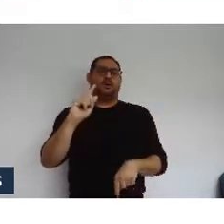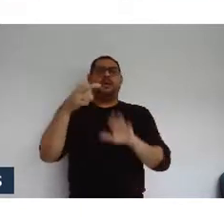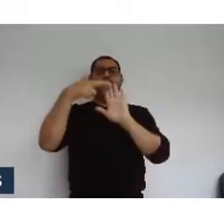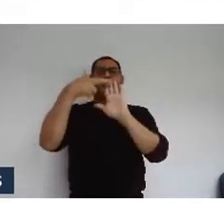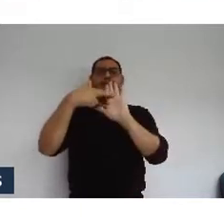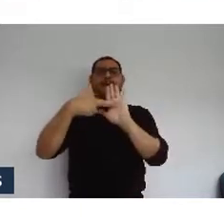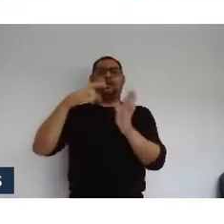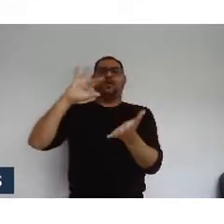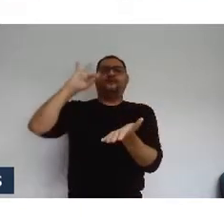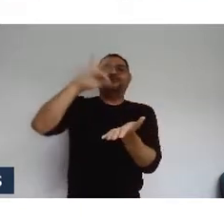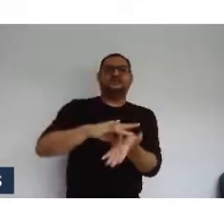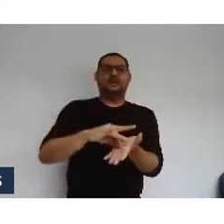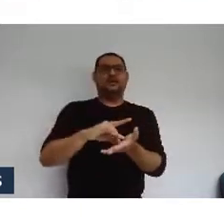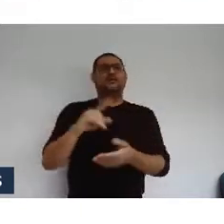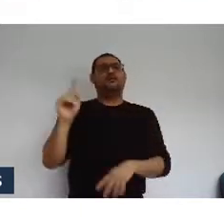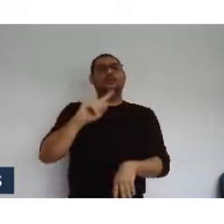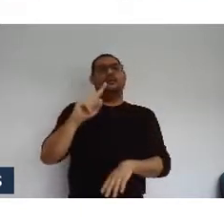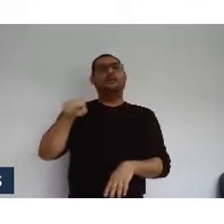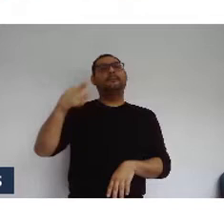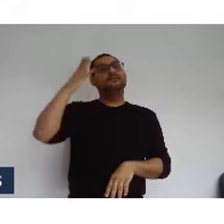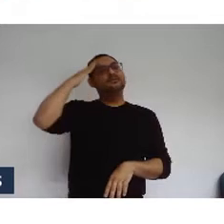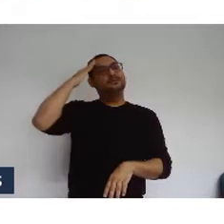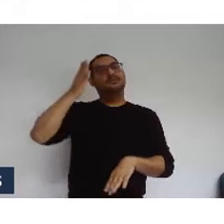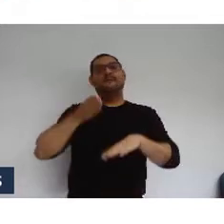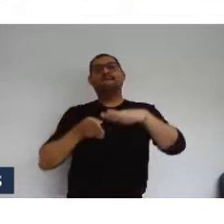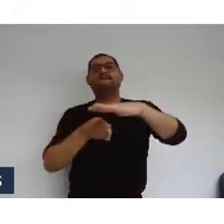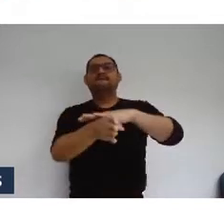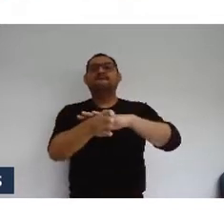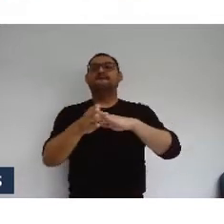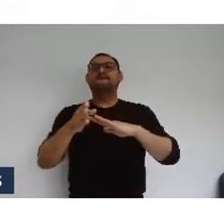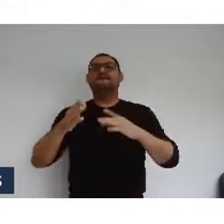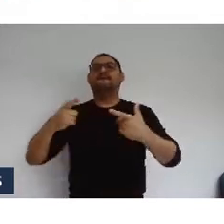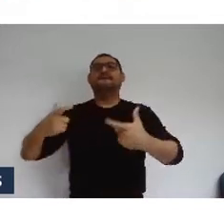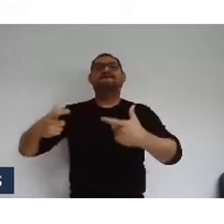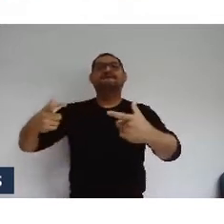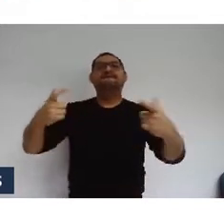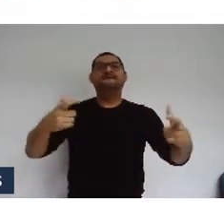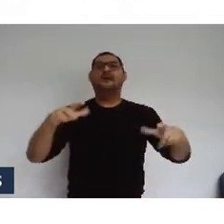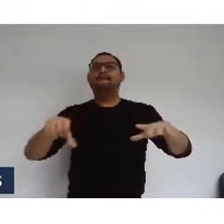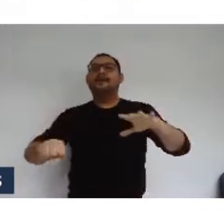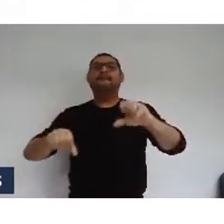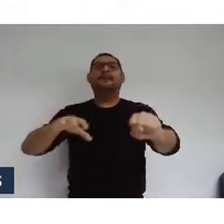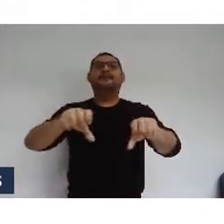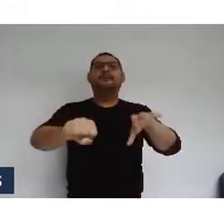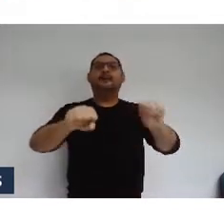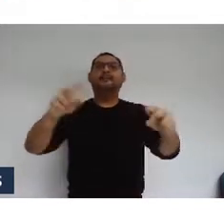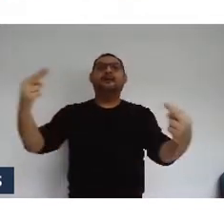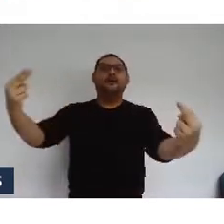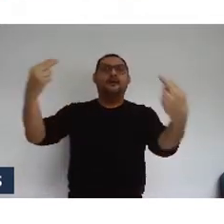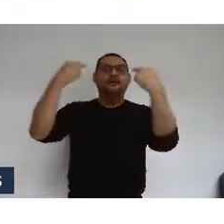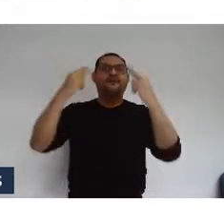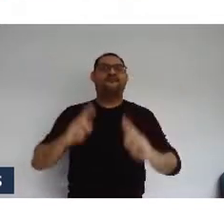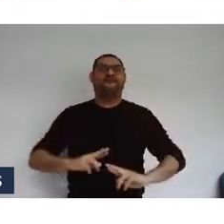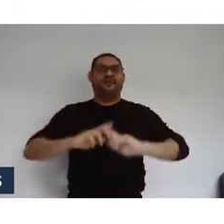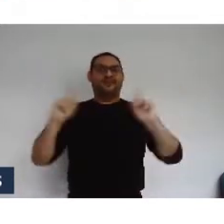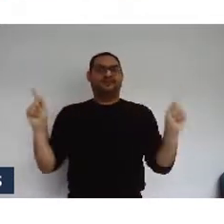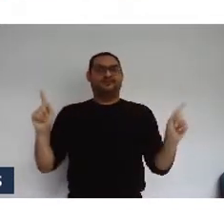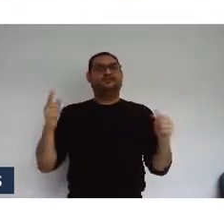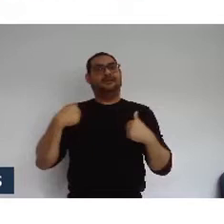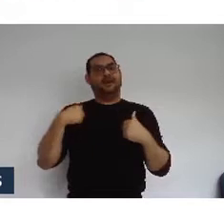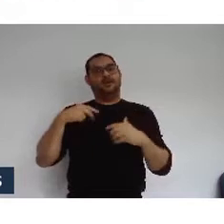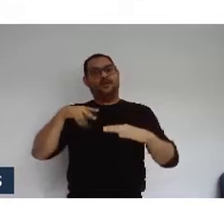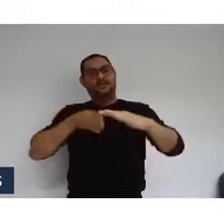oficialmente ou que não sejam entendidas como típicas de um horizonte comum de expectativas para um